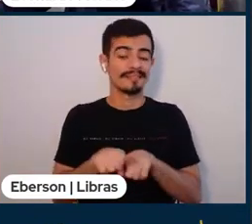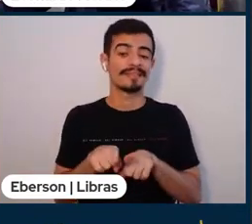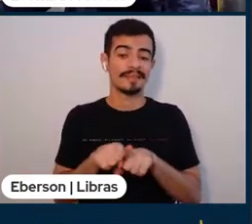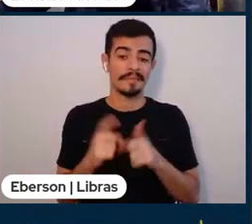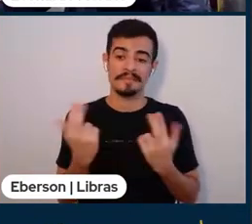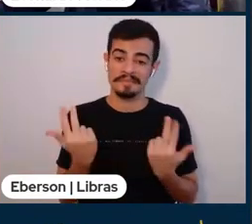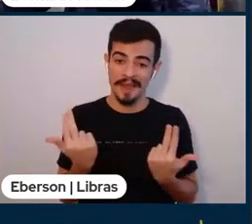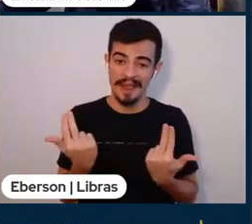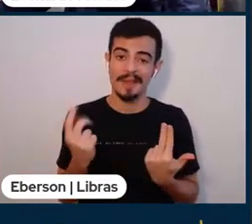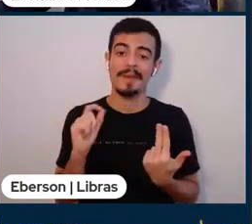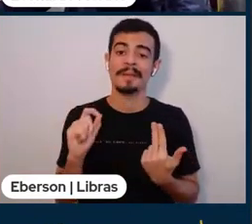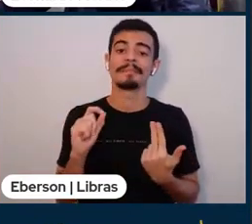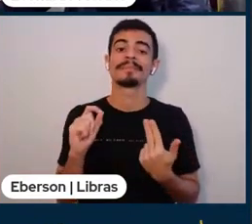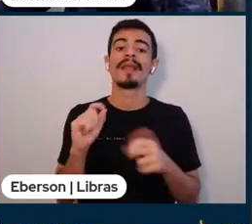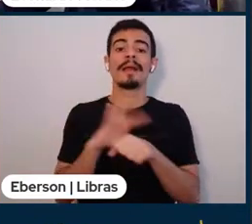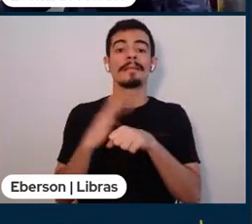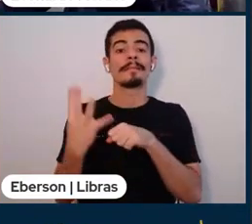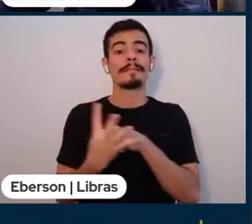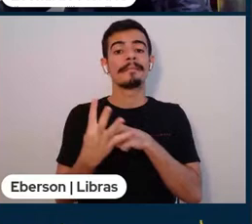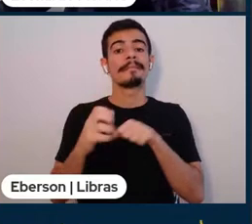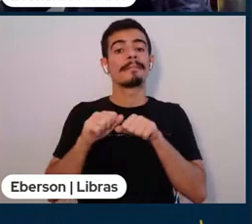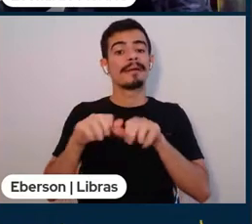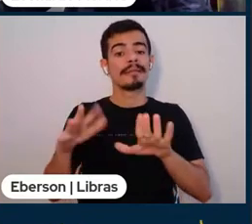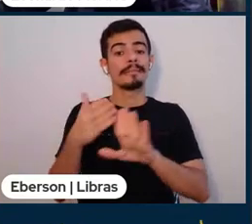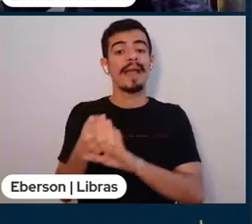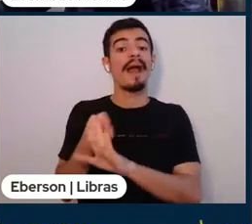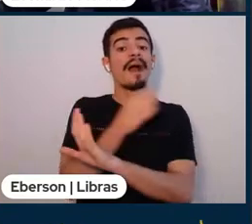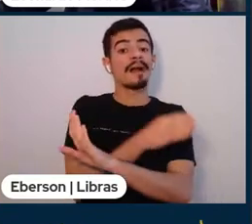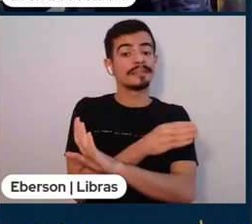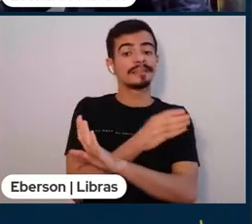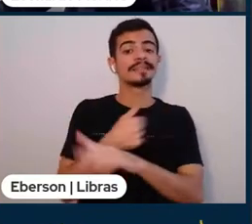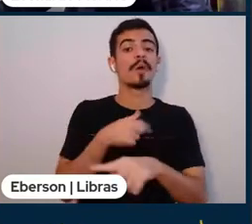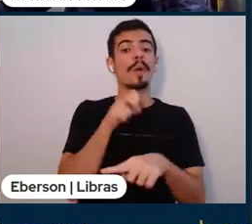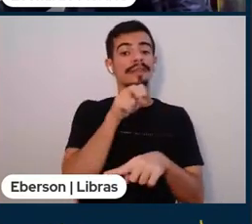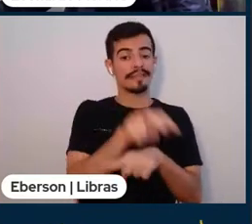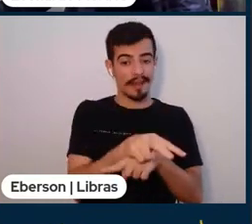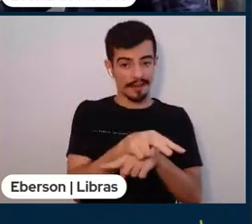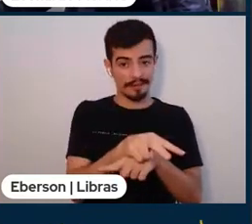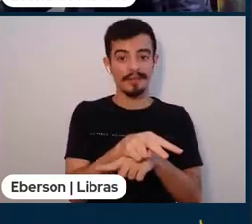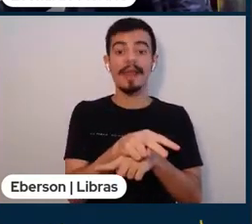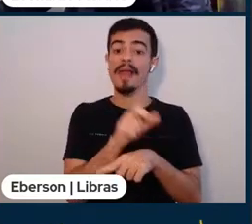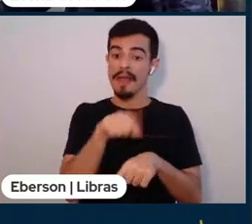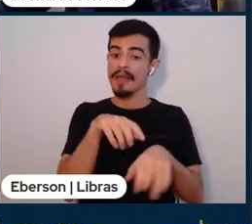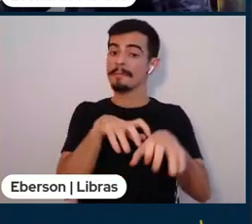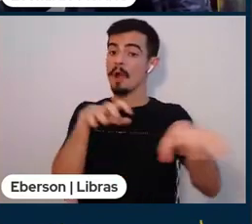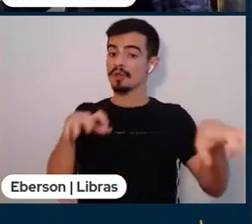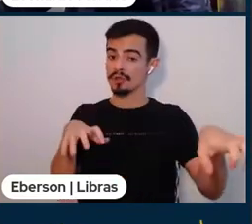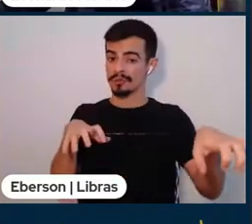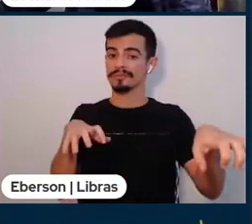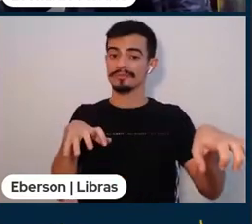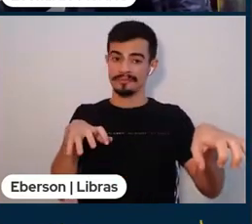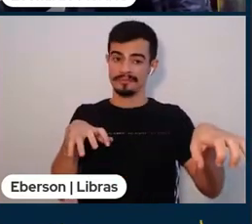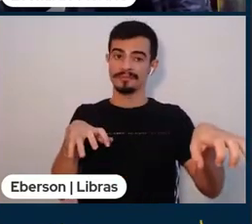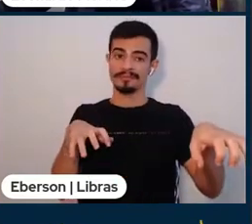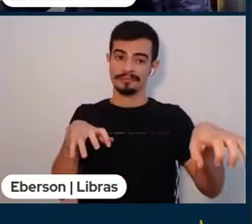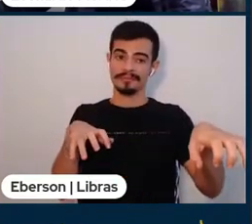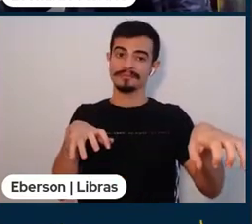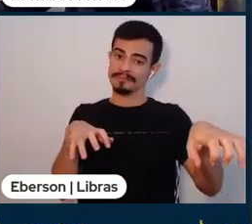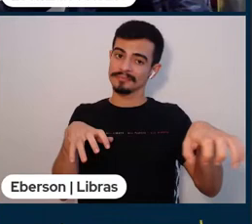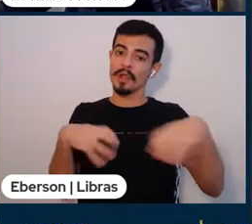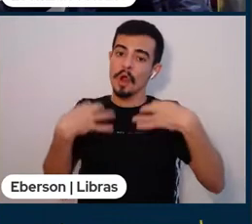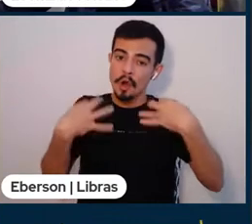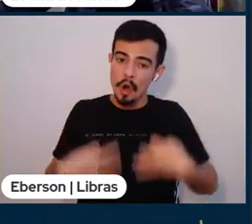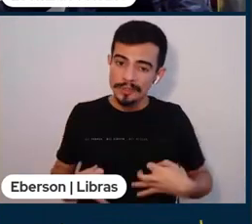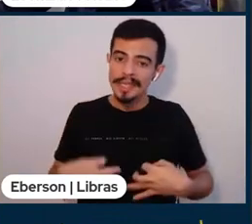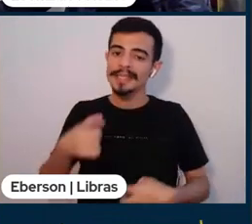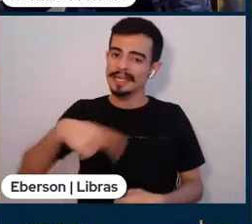da pandemia, eu acho. Foi, gente. Foi antes da pandemia e já era remoto. Então, assim, com certeza vocês vão conseguir